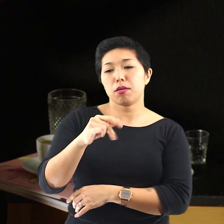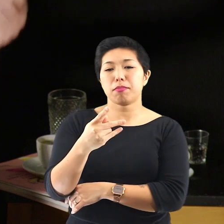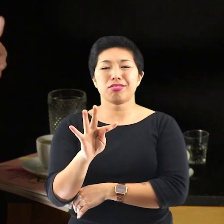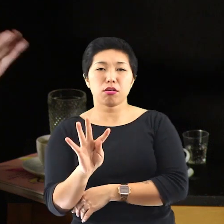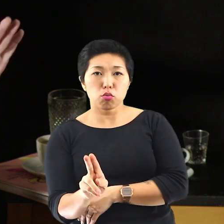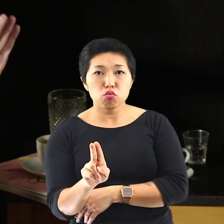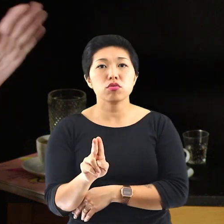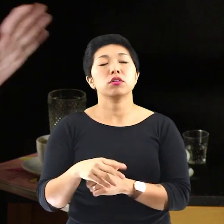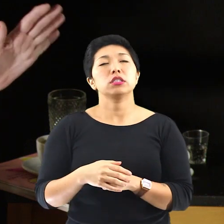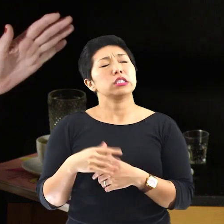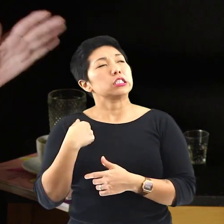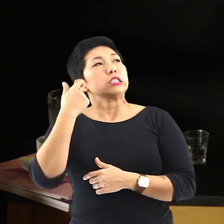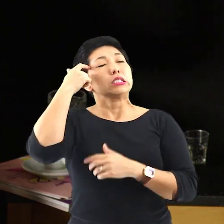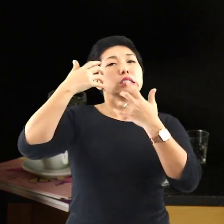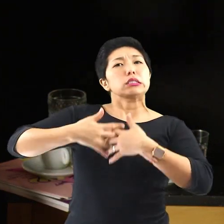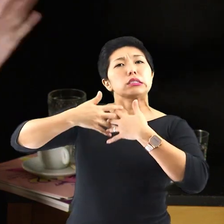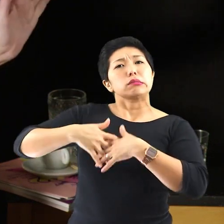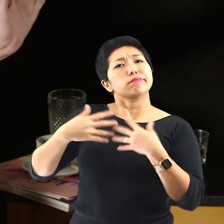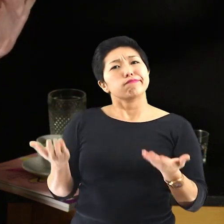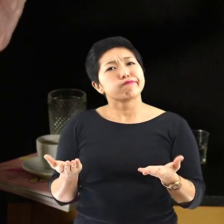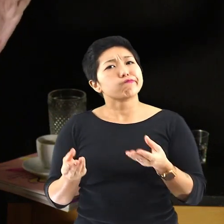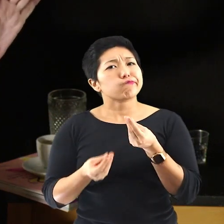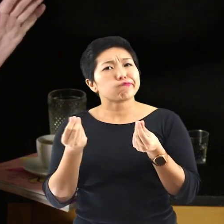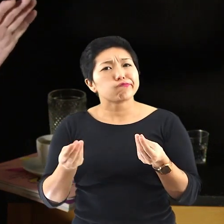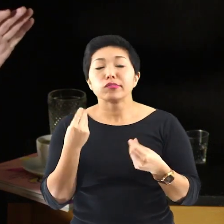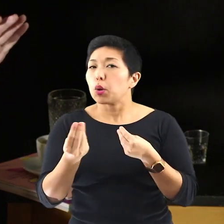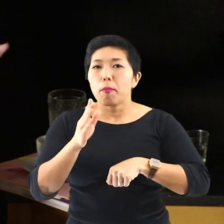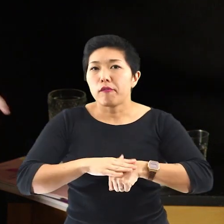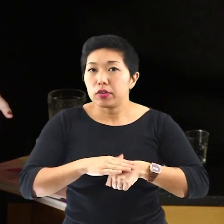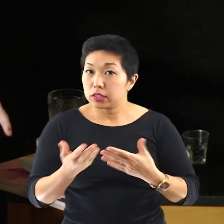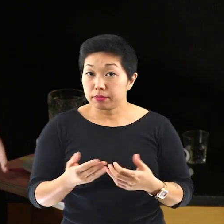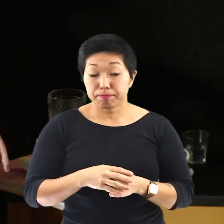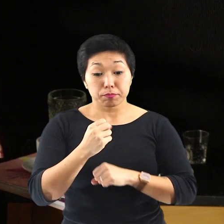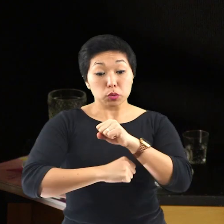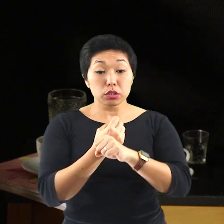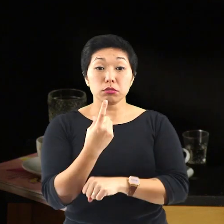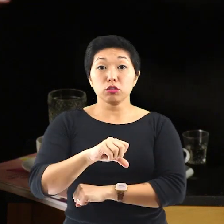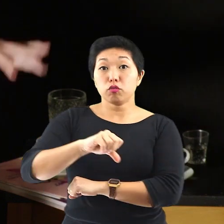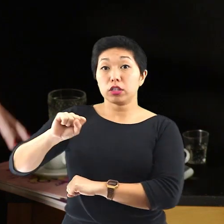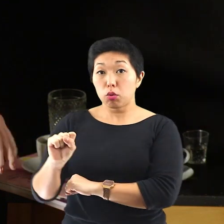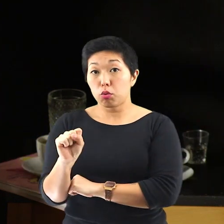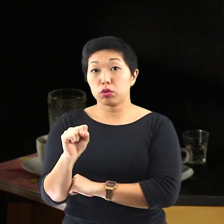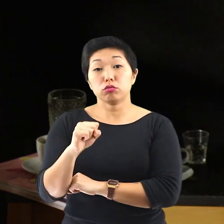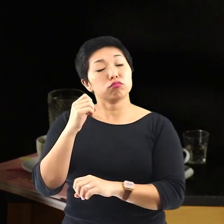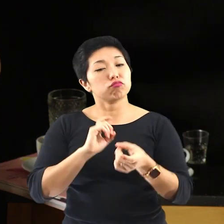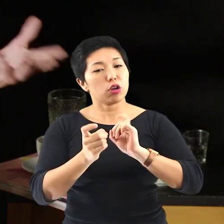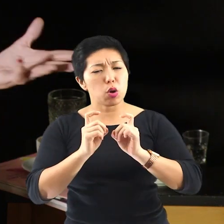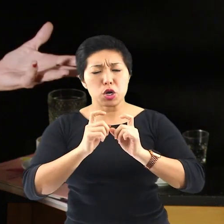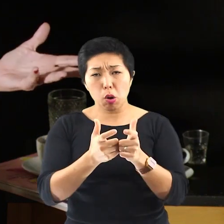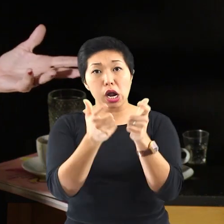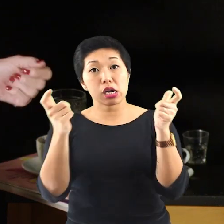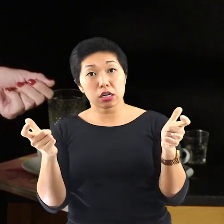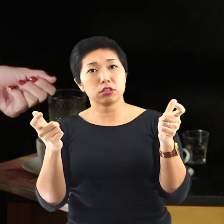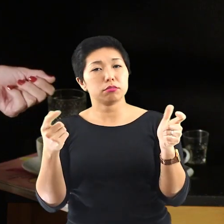IPTU. E aí o João Joaquim falou, não, então vamos ver o que está acontecendo. Em 98, ele organizou um grande encontro